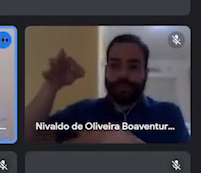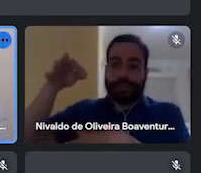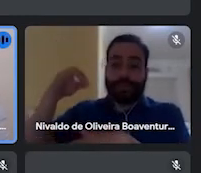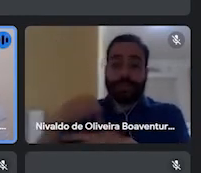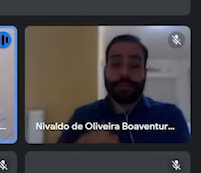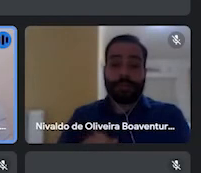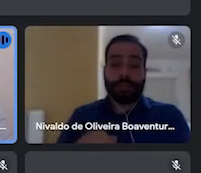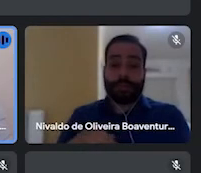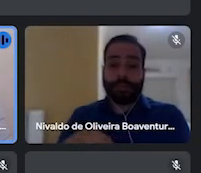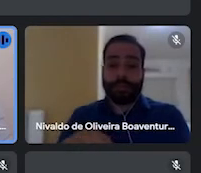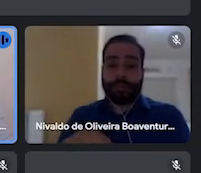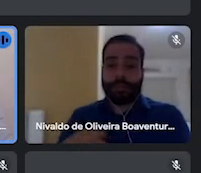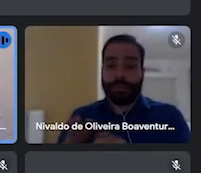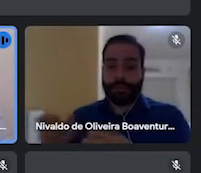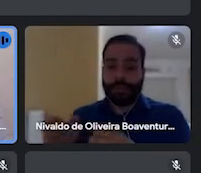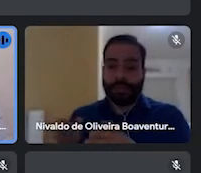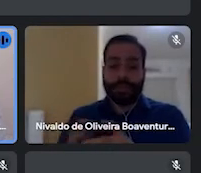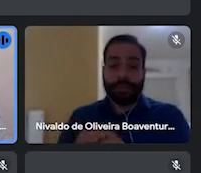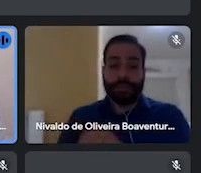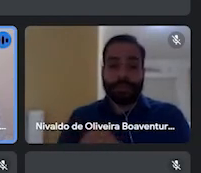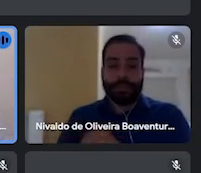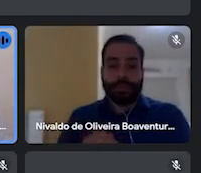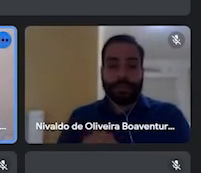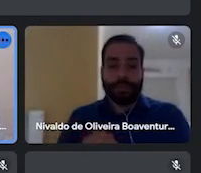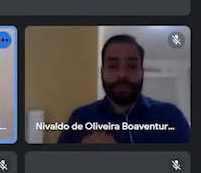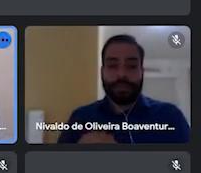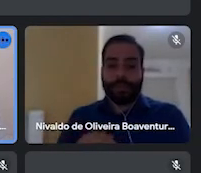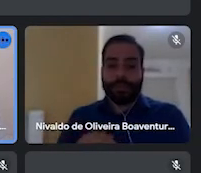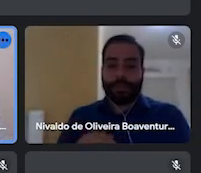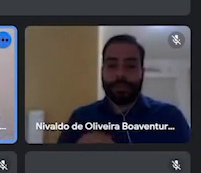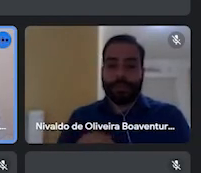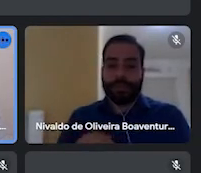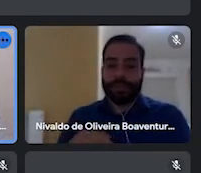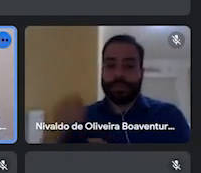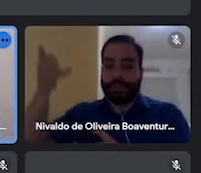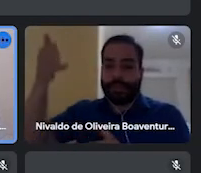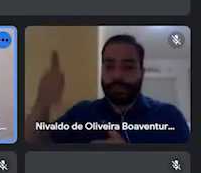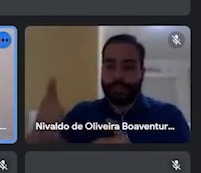com equipotencialização dos condutores do circuito.